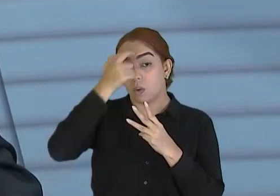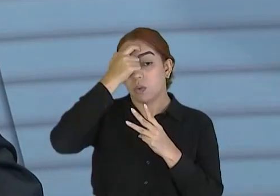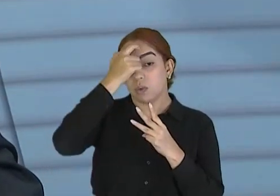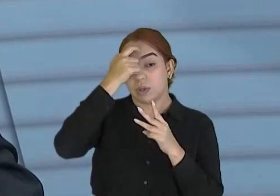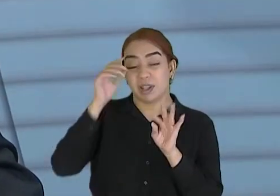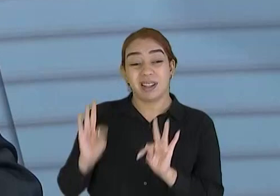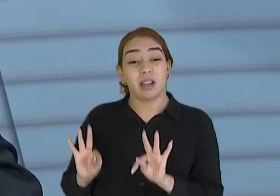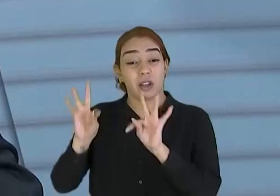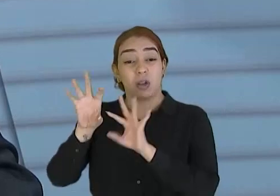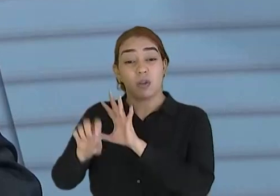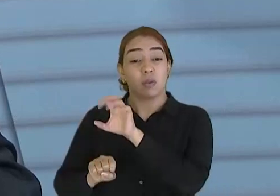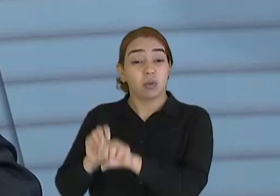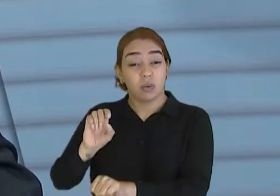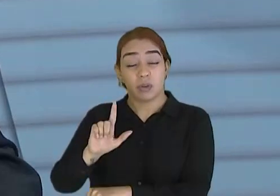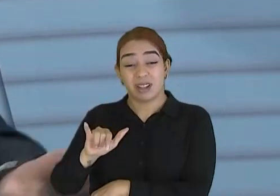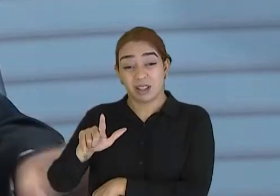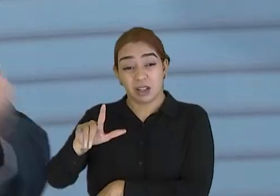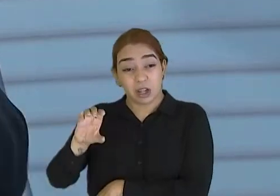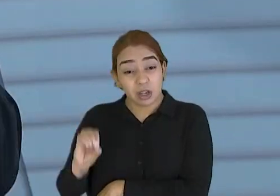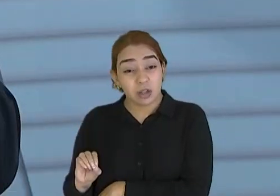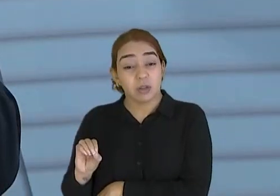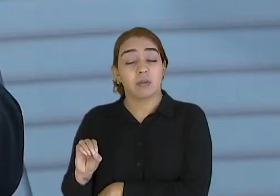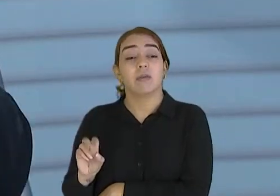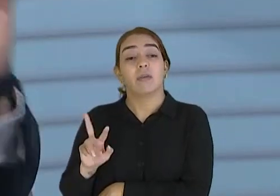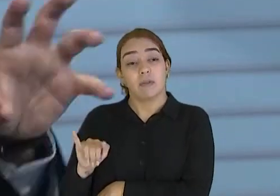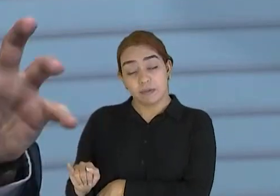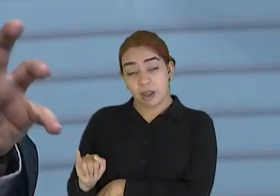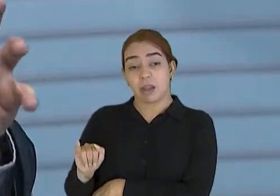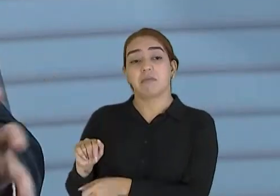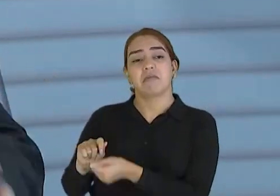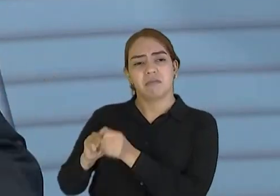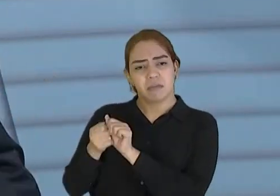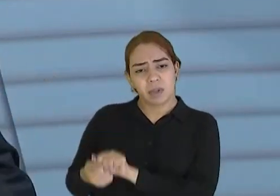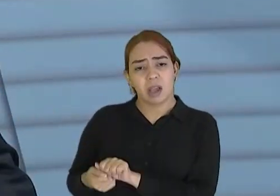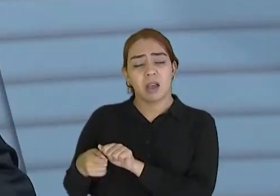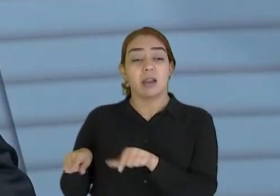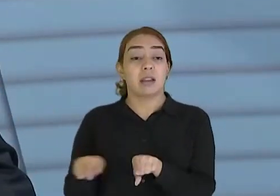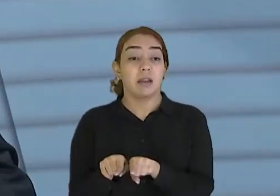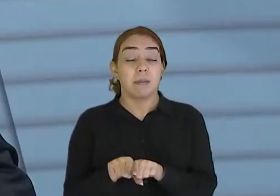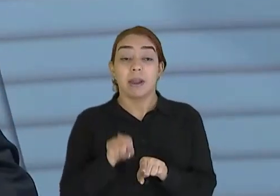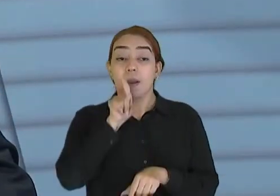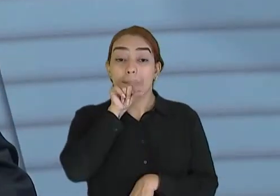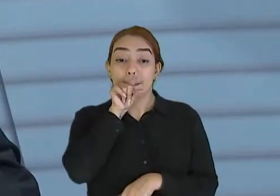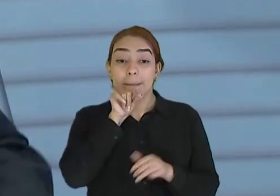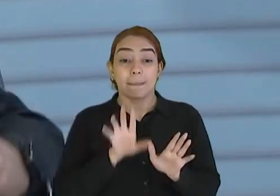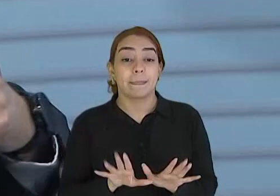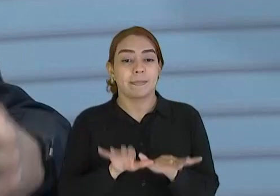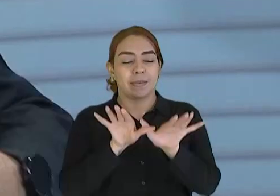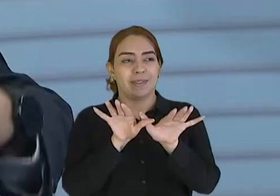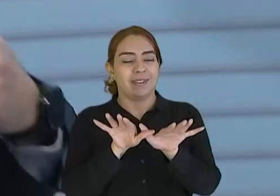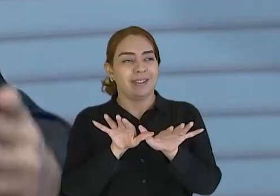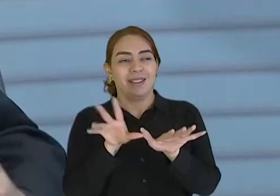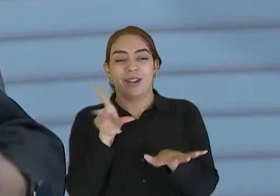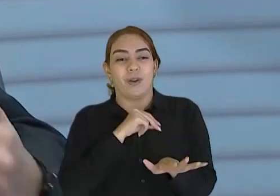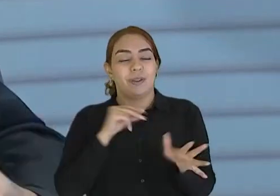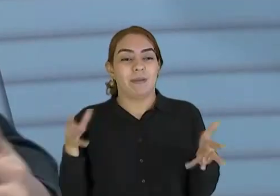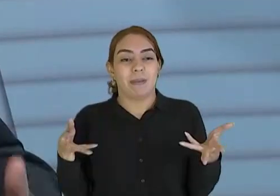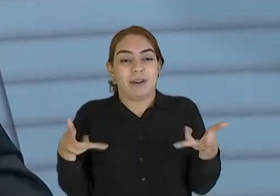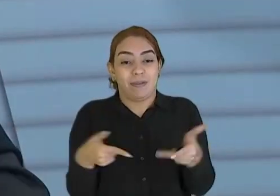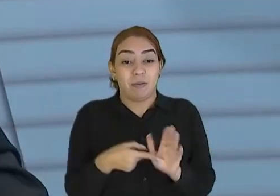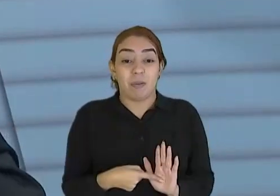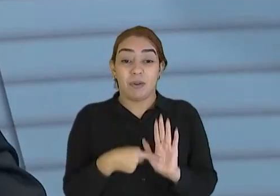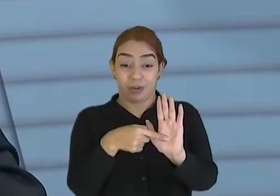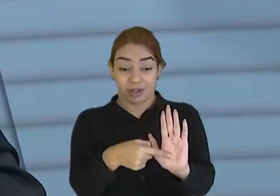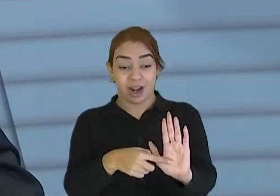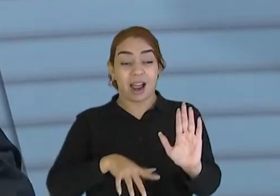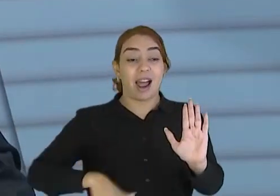eletrônico. Legal. É bem legal, né? Falo já dela também, mas essa exposição das aves era maravilhosa porque para mostrar a riqueza do nosso campus,